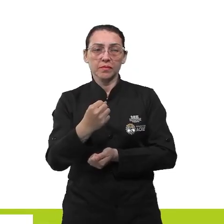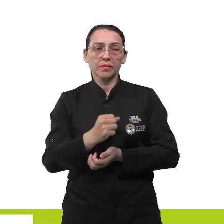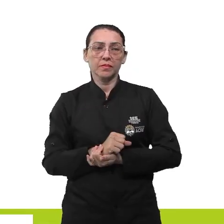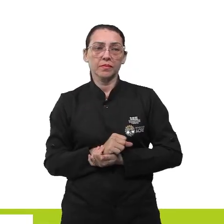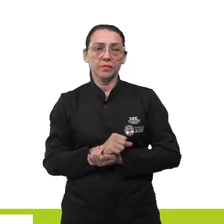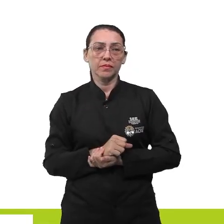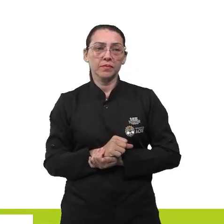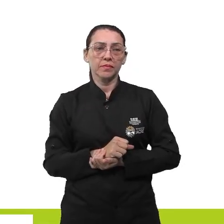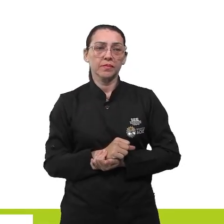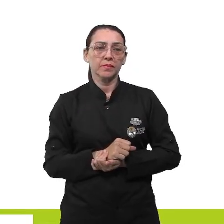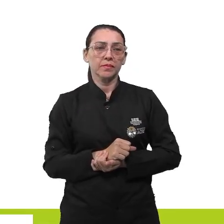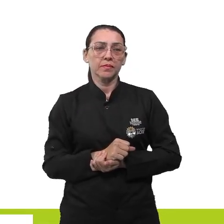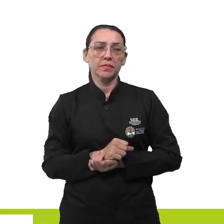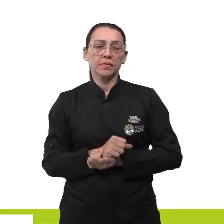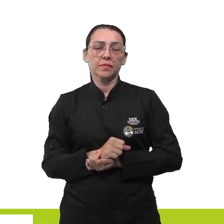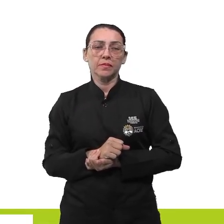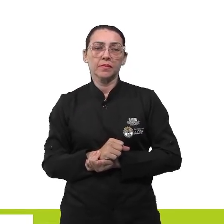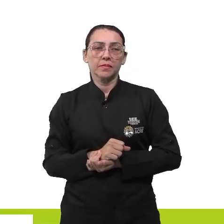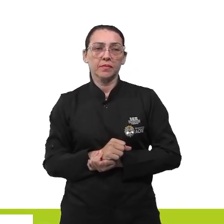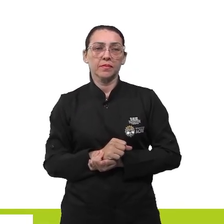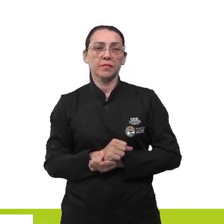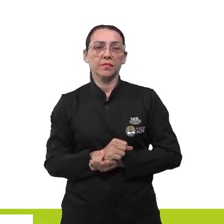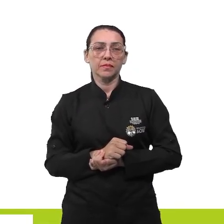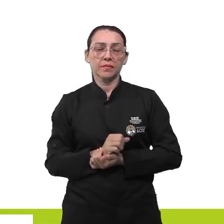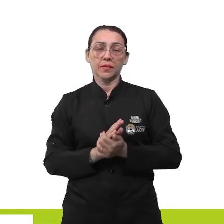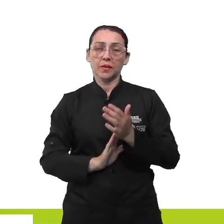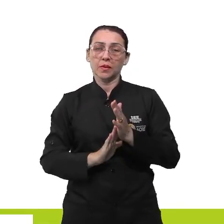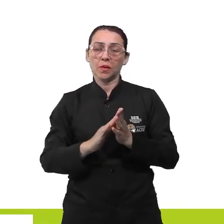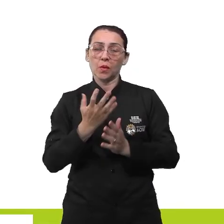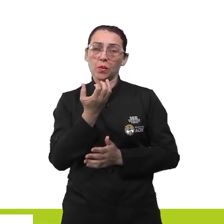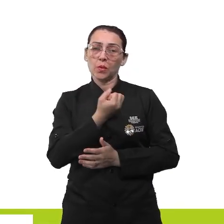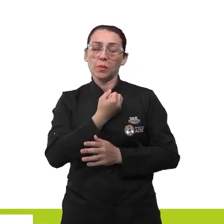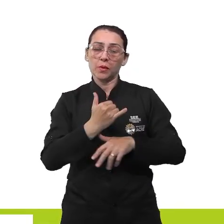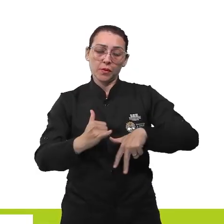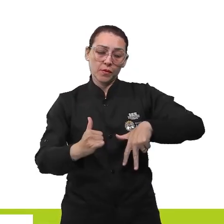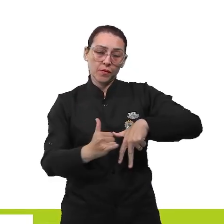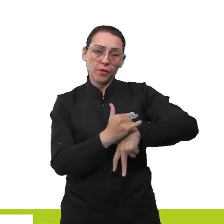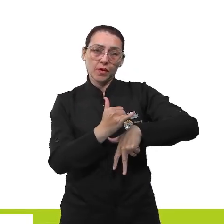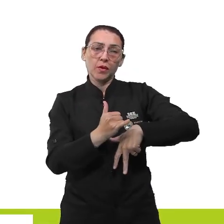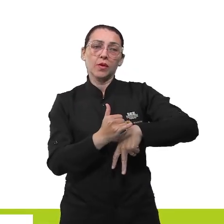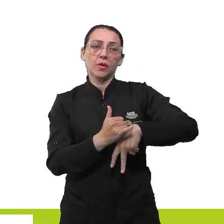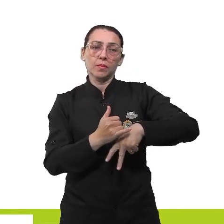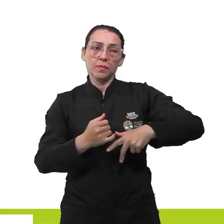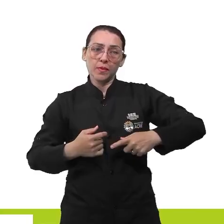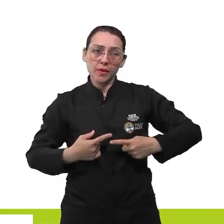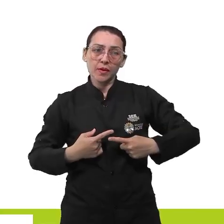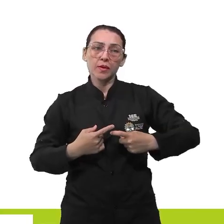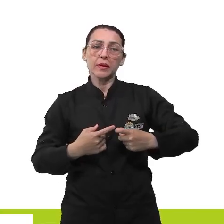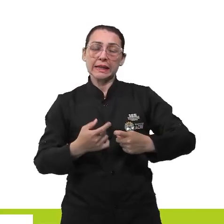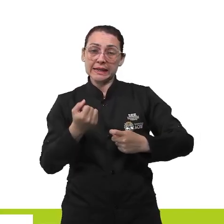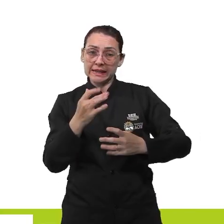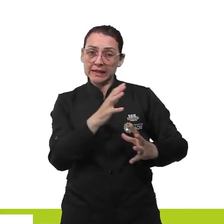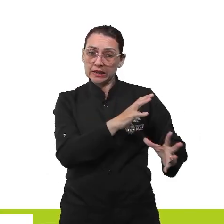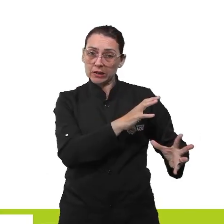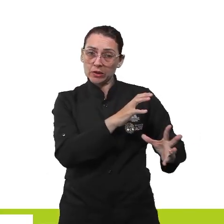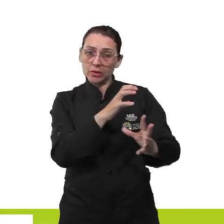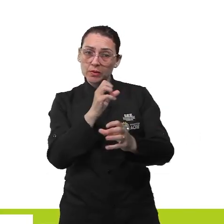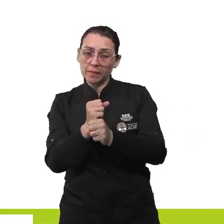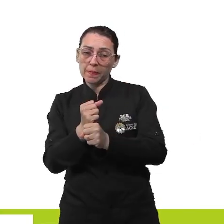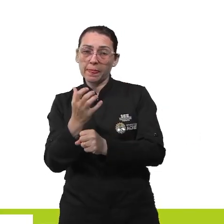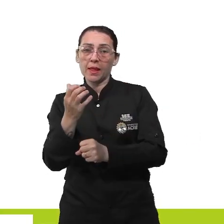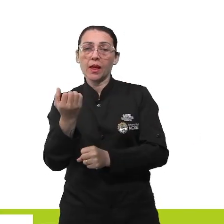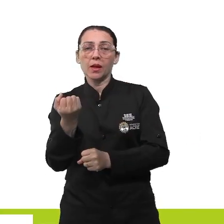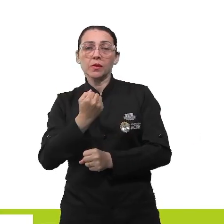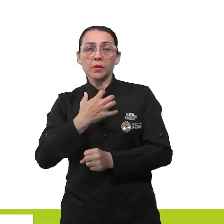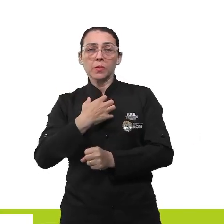vida, né? Estas cifras superam o número de vítimas por homicídio e guerra combinado, ou seja, se somar, se pegar